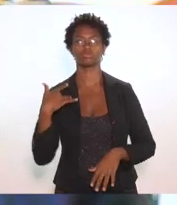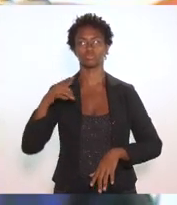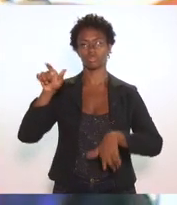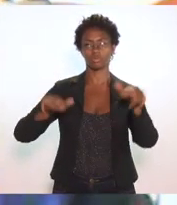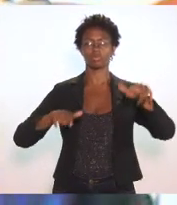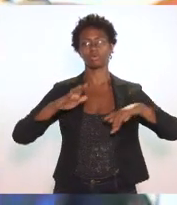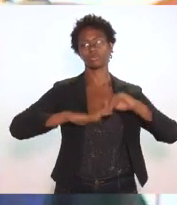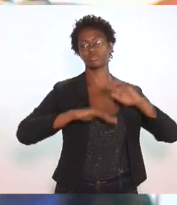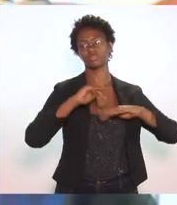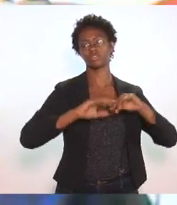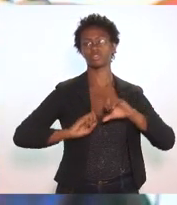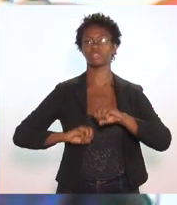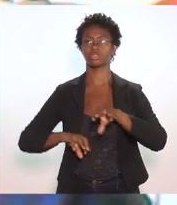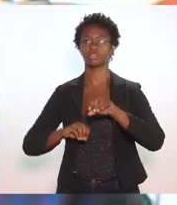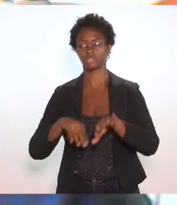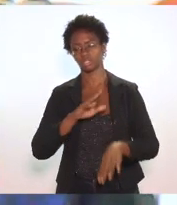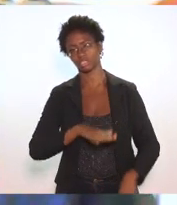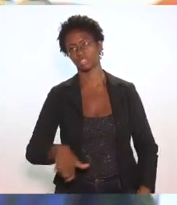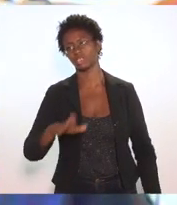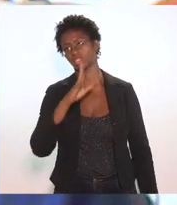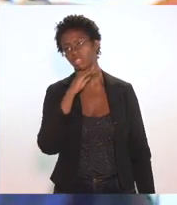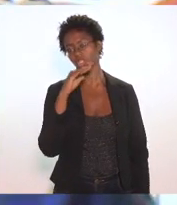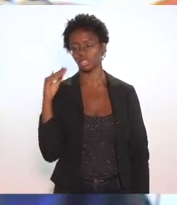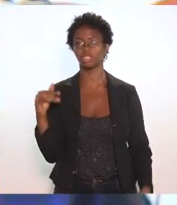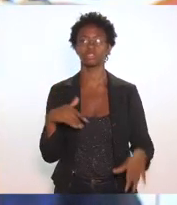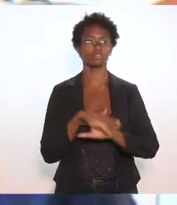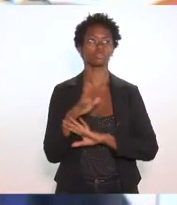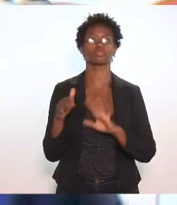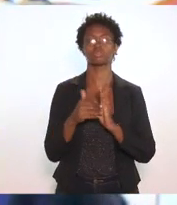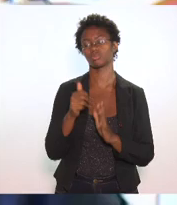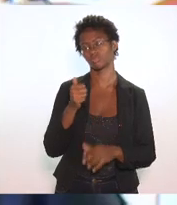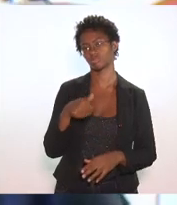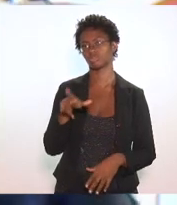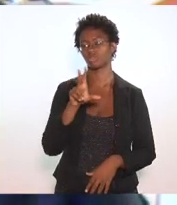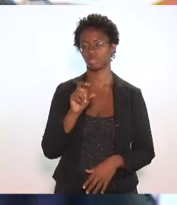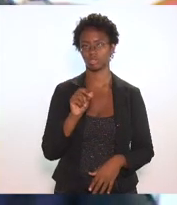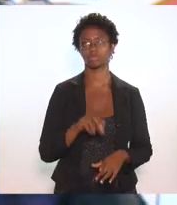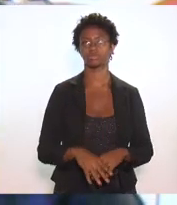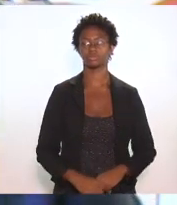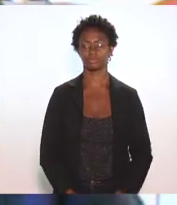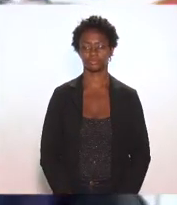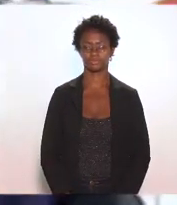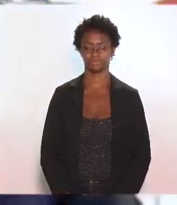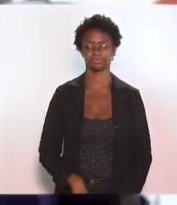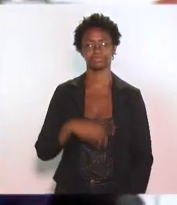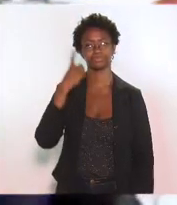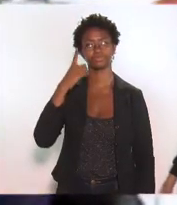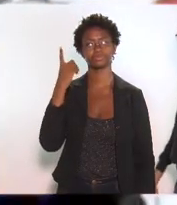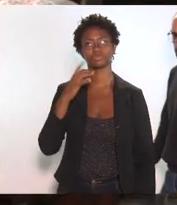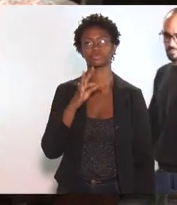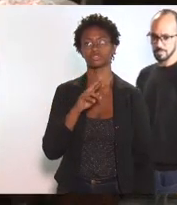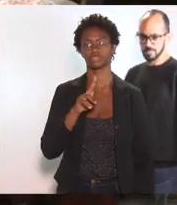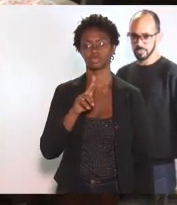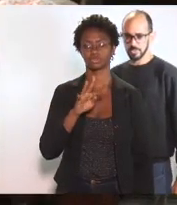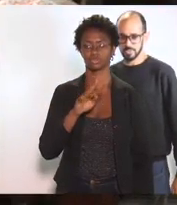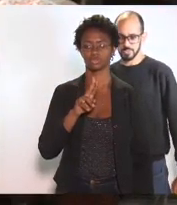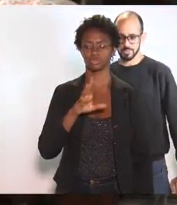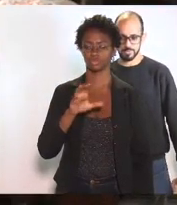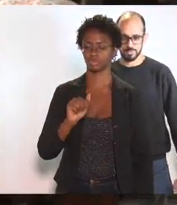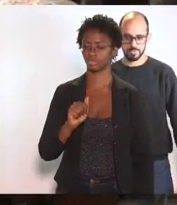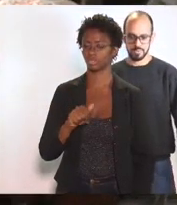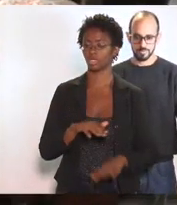dos adolescentes, de todos os estudantes e também do conjunto da sociedade. Deputado Tutuca, e vamos à ordinária, porque já